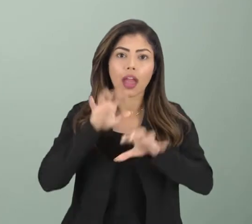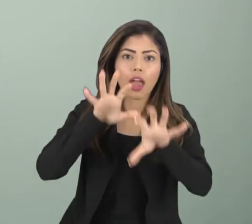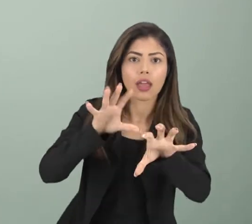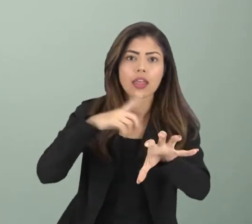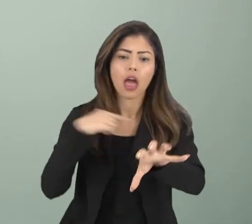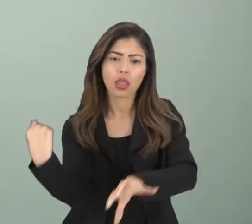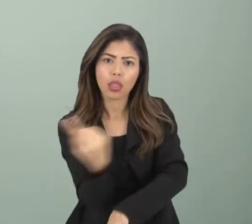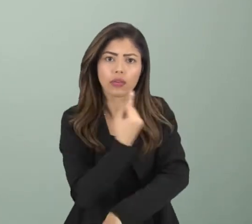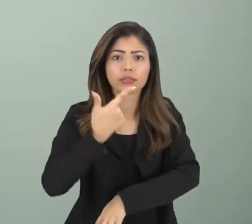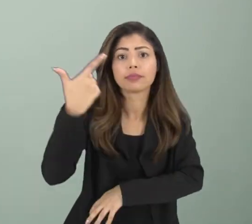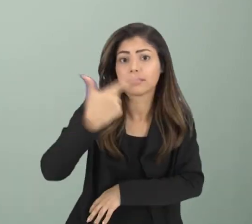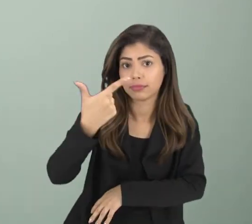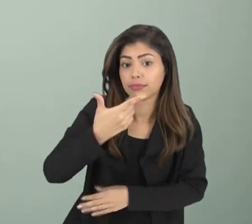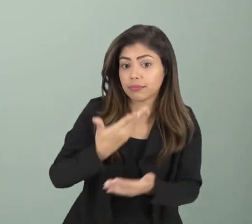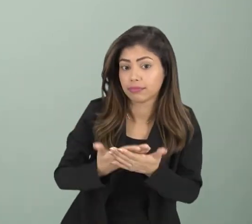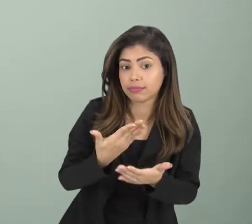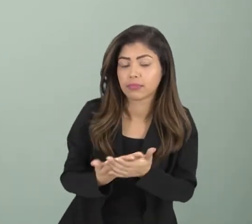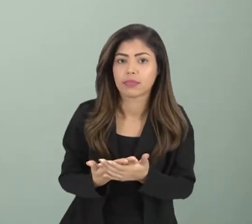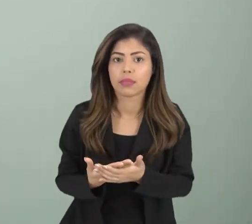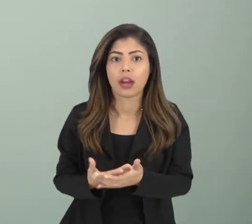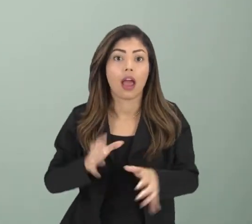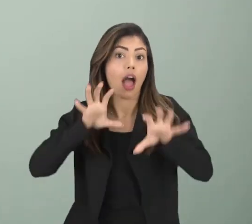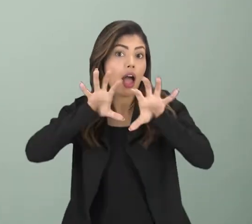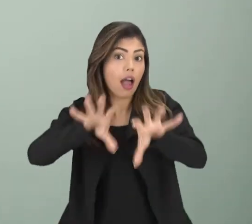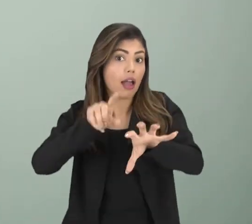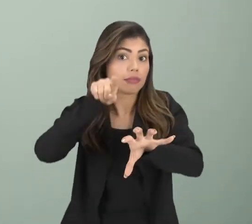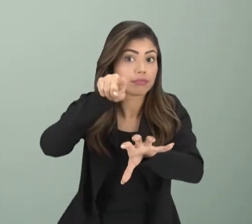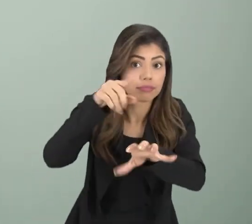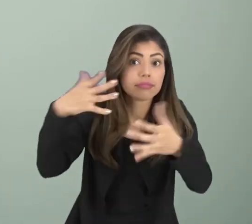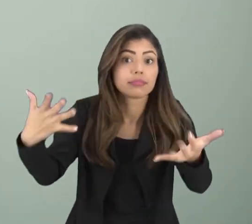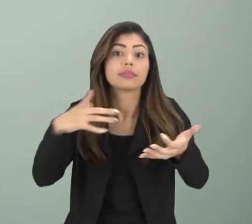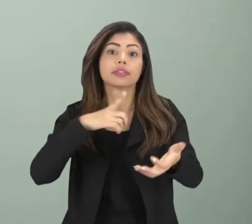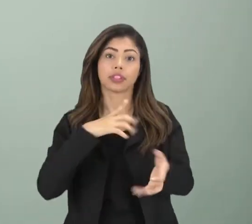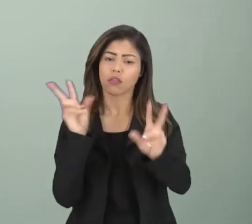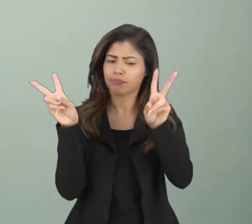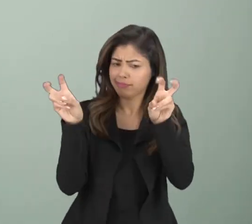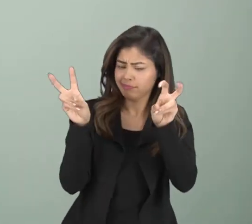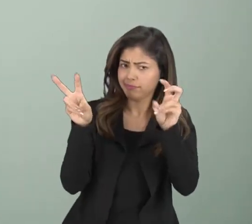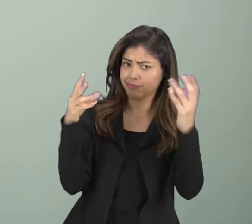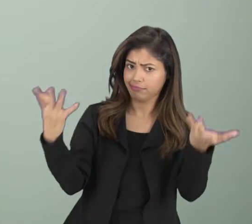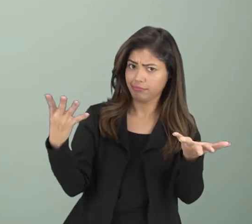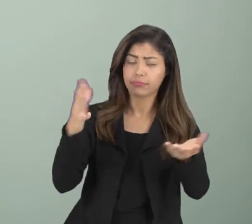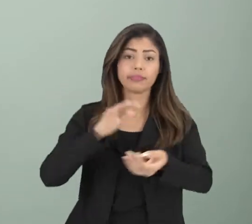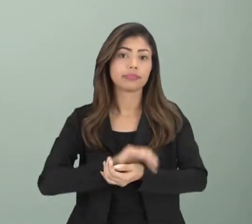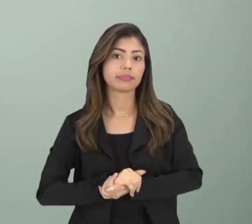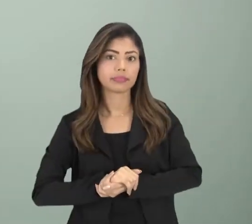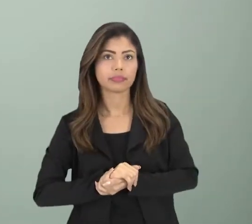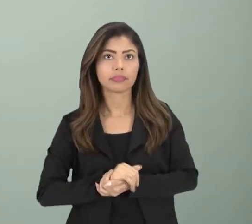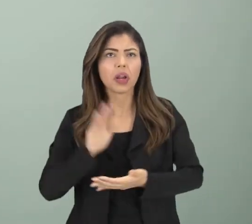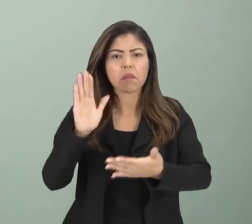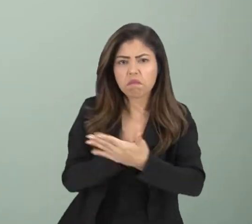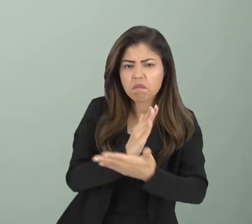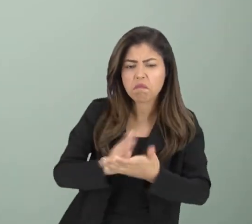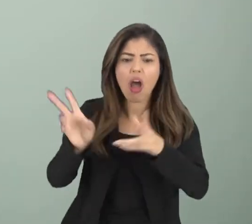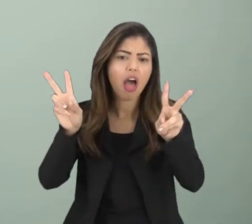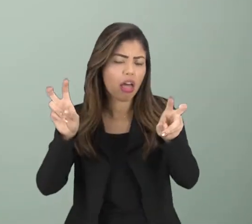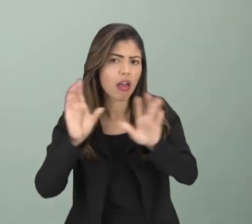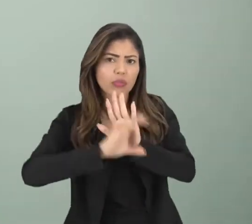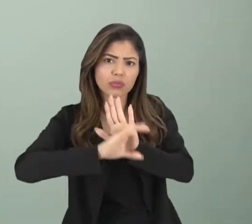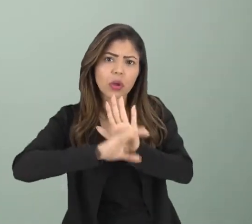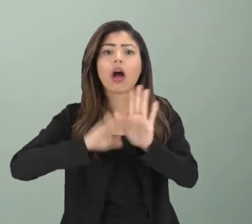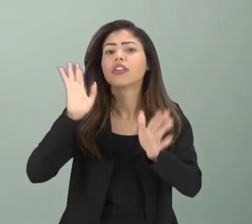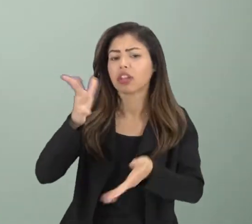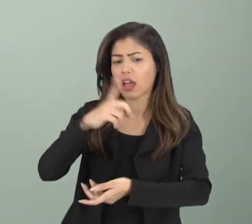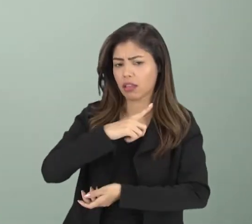é a nossa aula 2, que está destinada a tratar alguma temática, algum assunto que